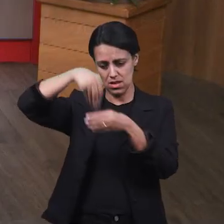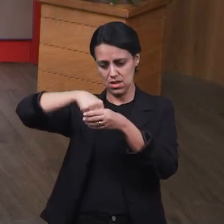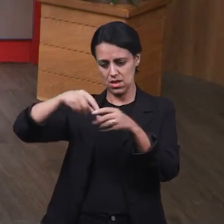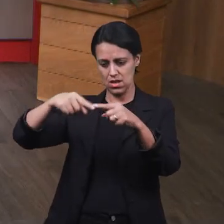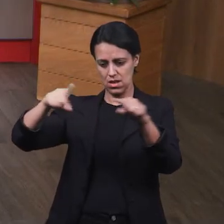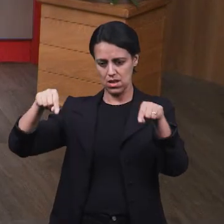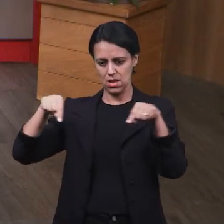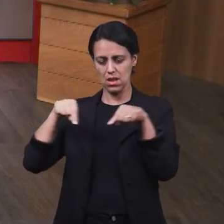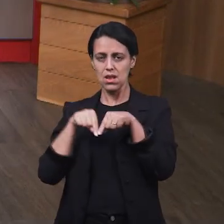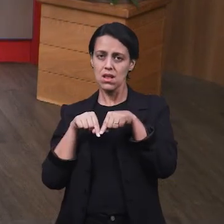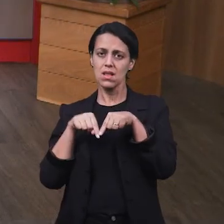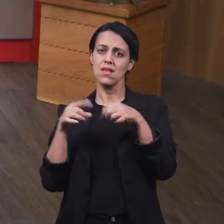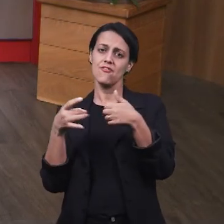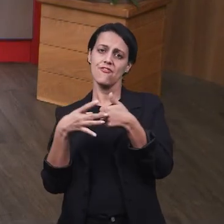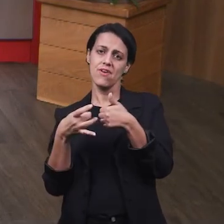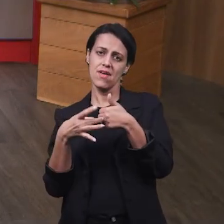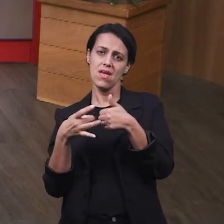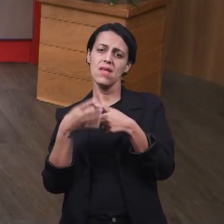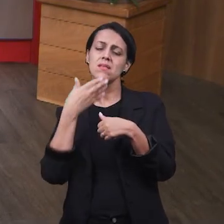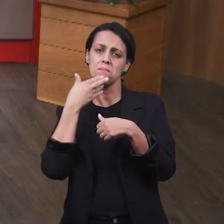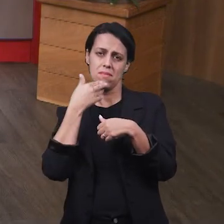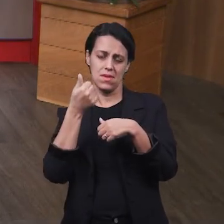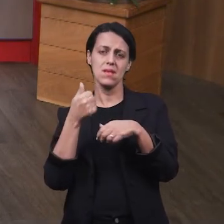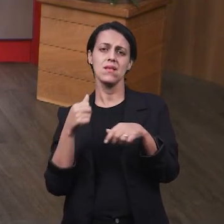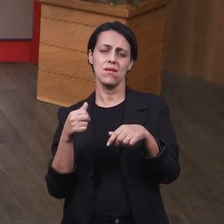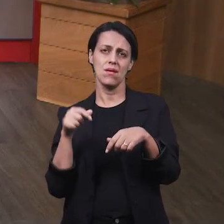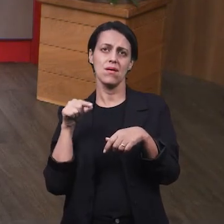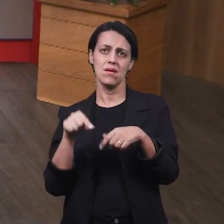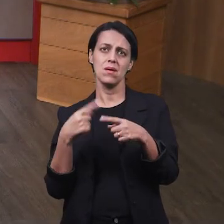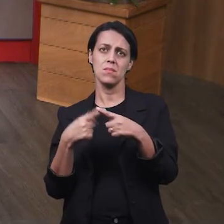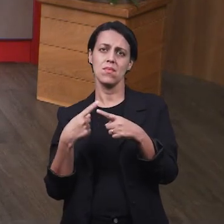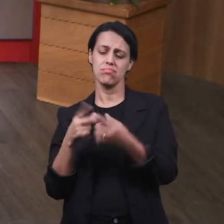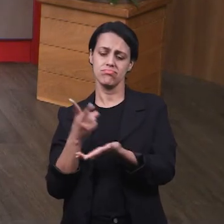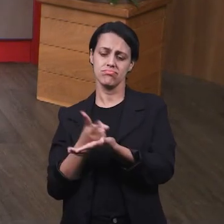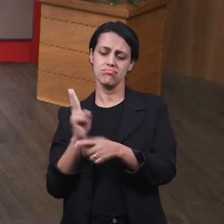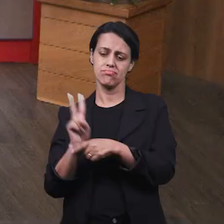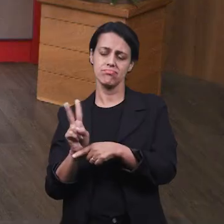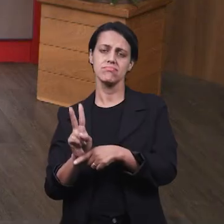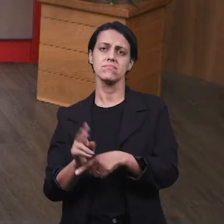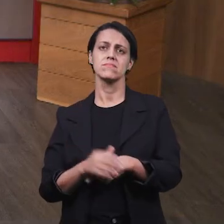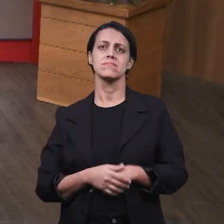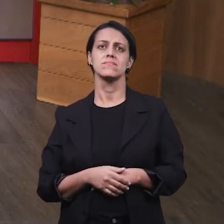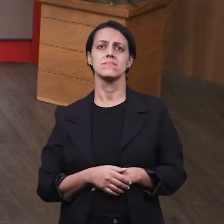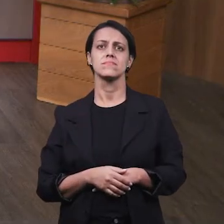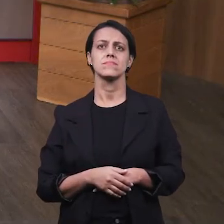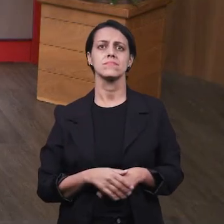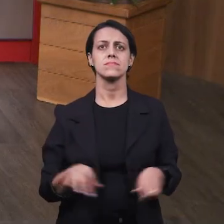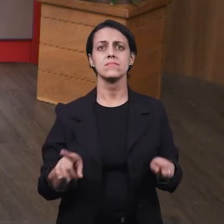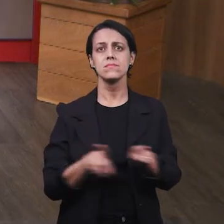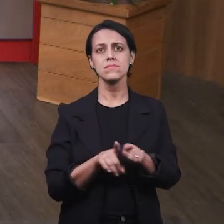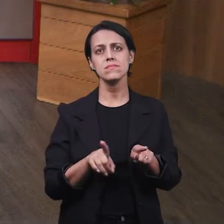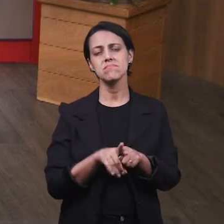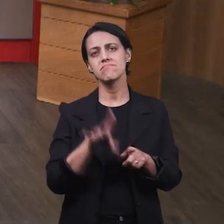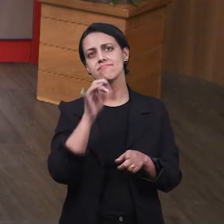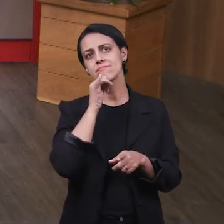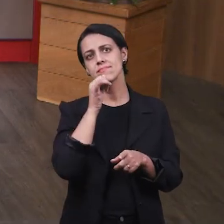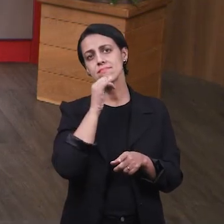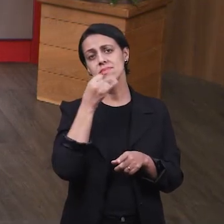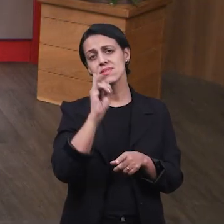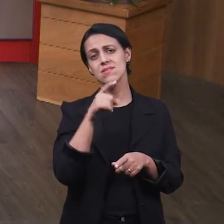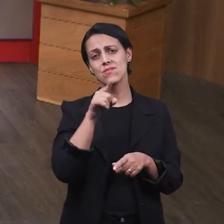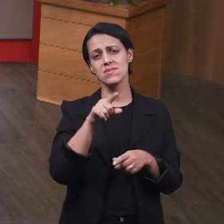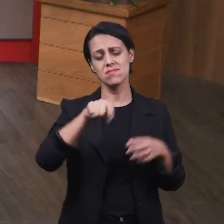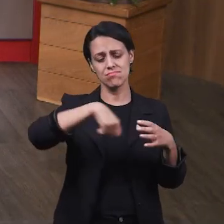potes plásticos ou tampas de vidros com tampa. Faça uma sopa, por exemplo,